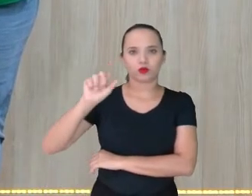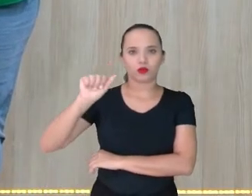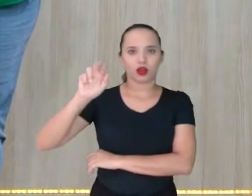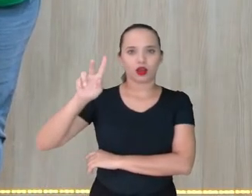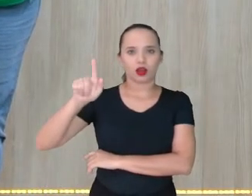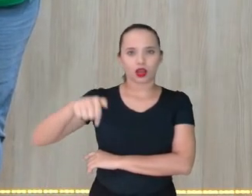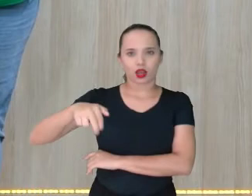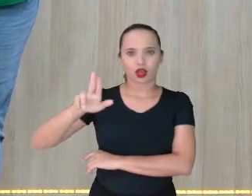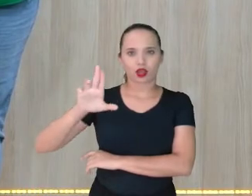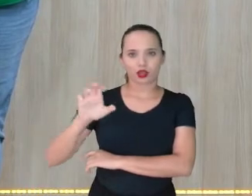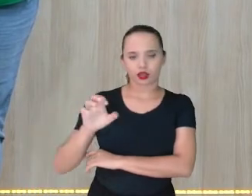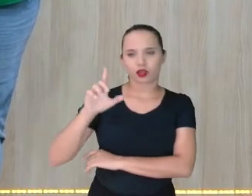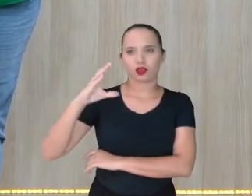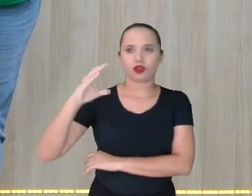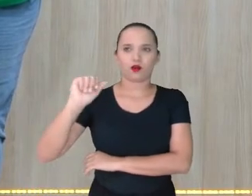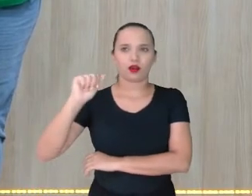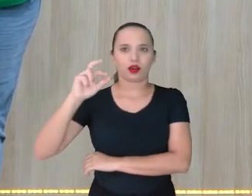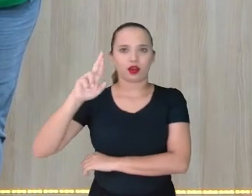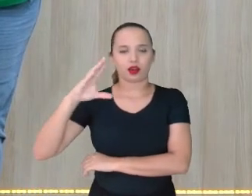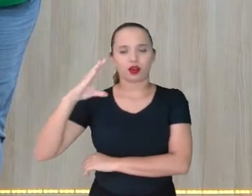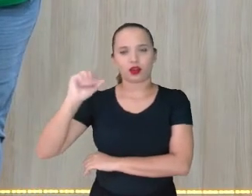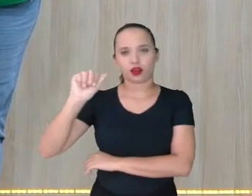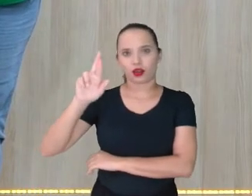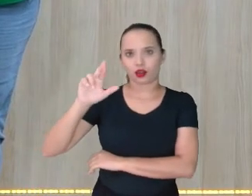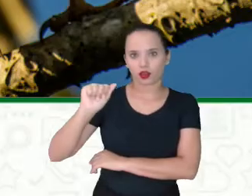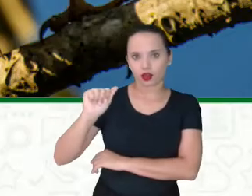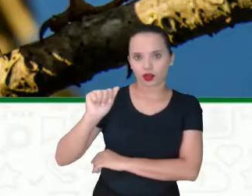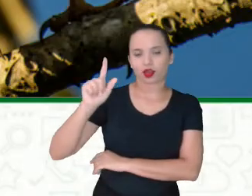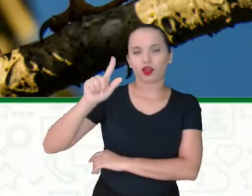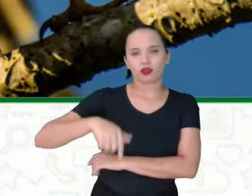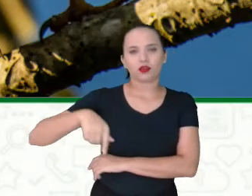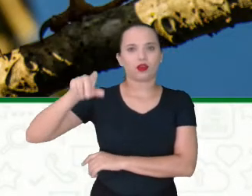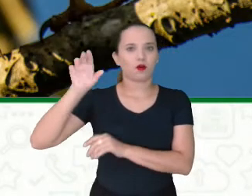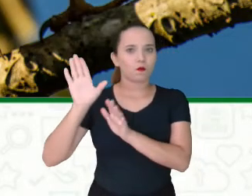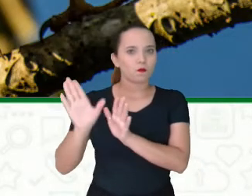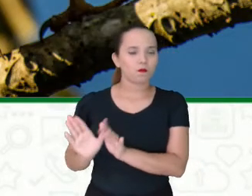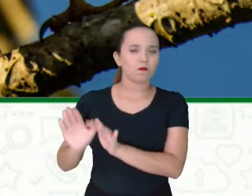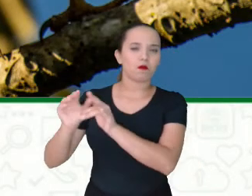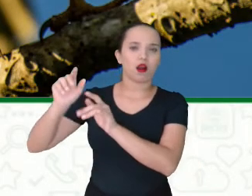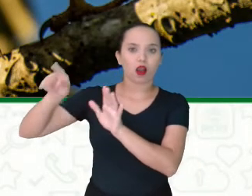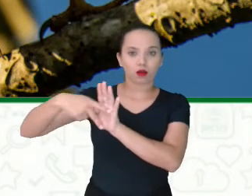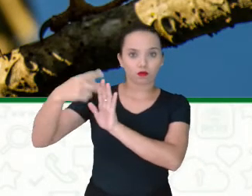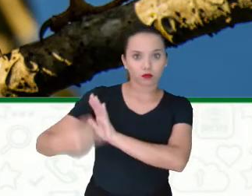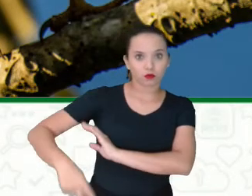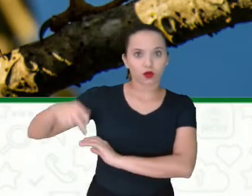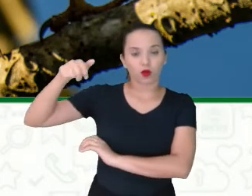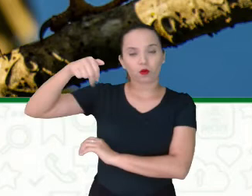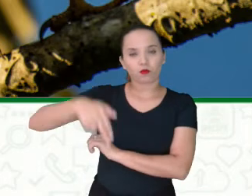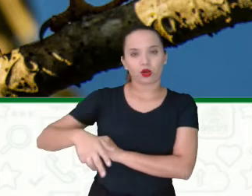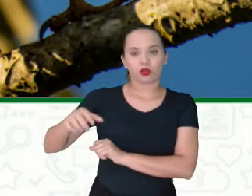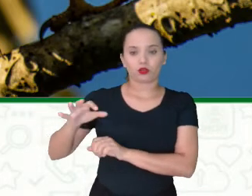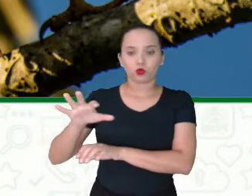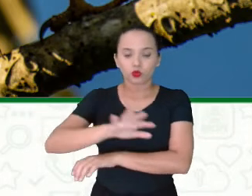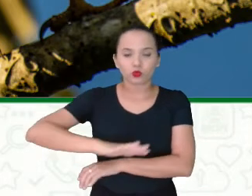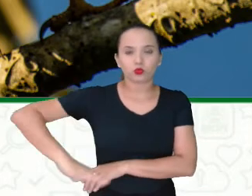de uma ave do nosso sertão. Então joga na tela aí, Billy, pra gente ler juntinho. Vamos